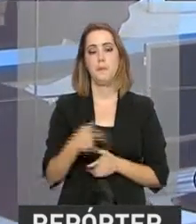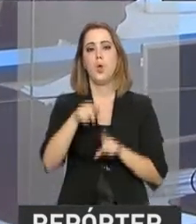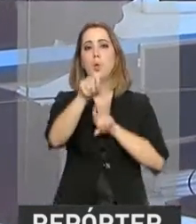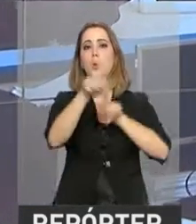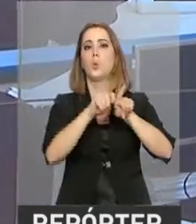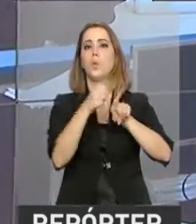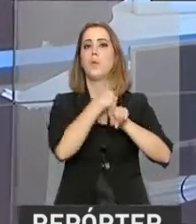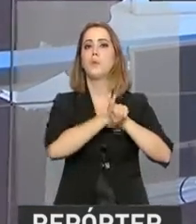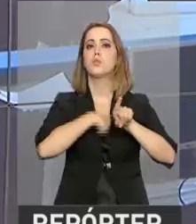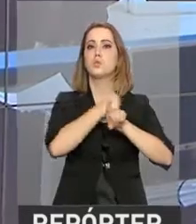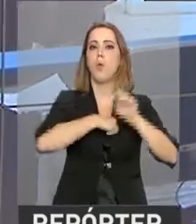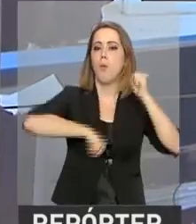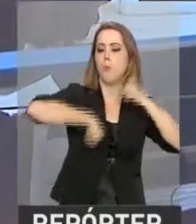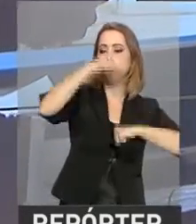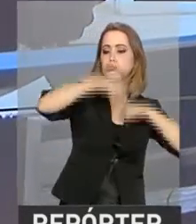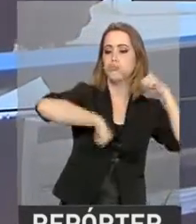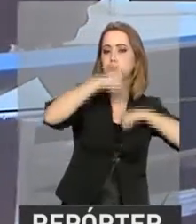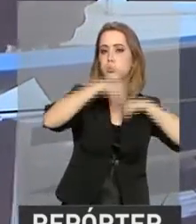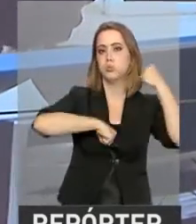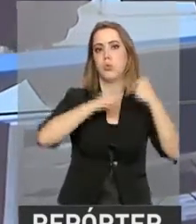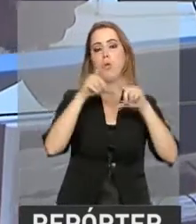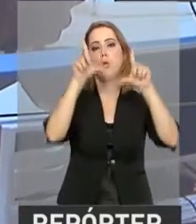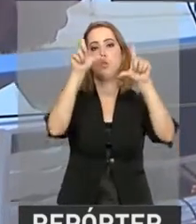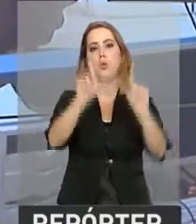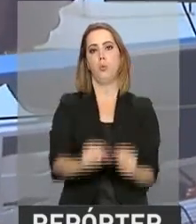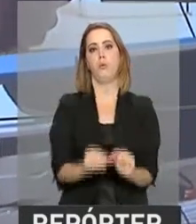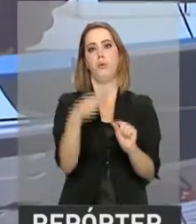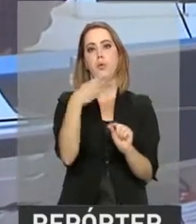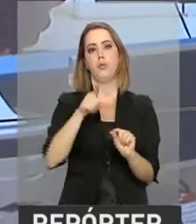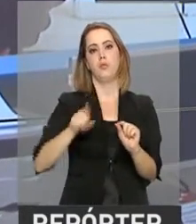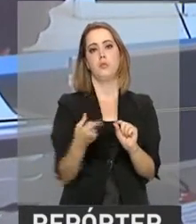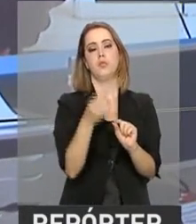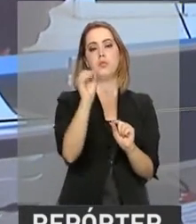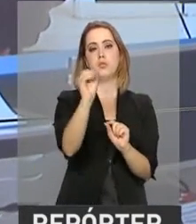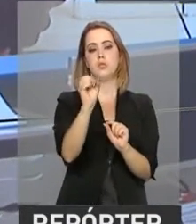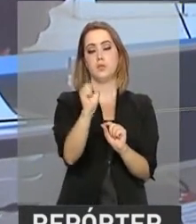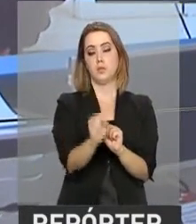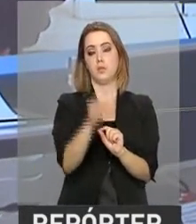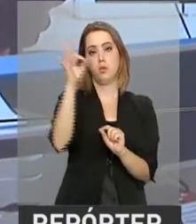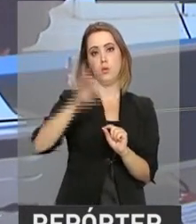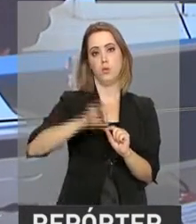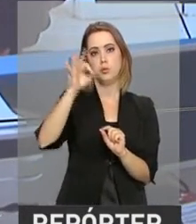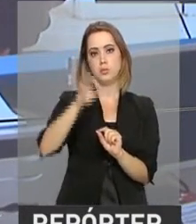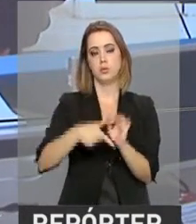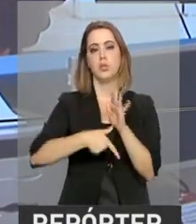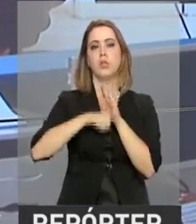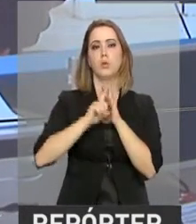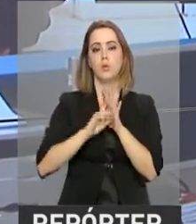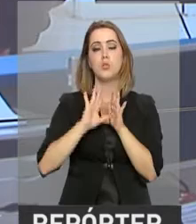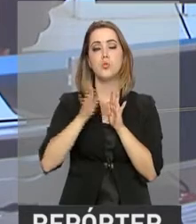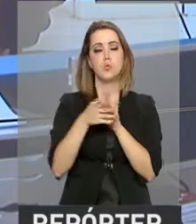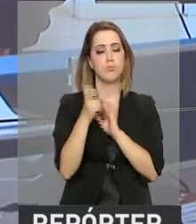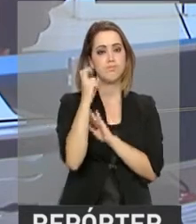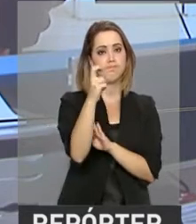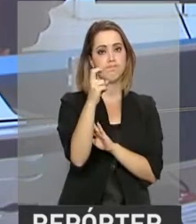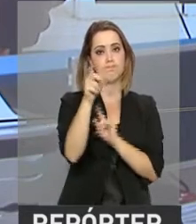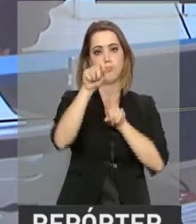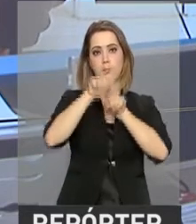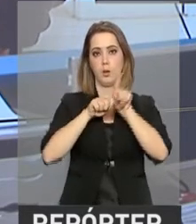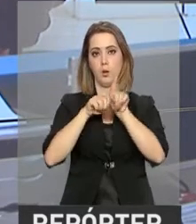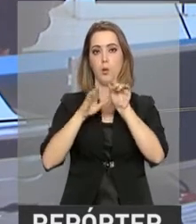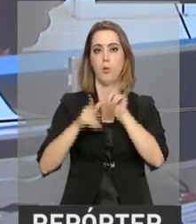industrial caiu 3,8 por cento em relação ao mês anterior interrompendo cinco meses de resultados positivos consecutivos